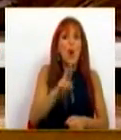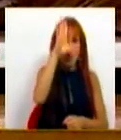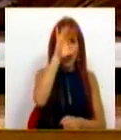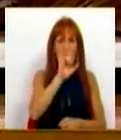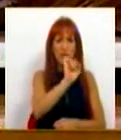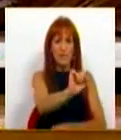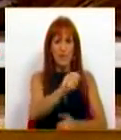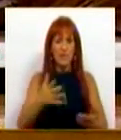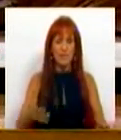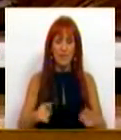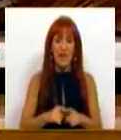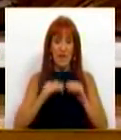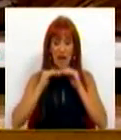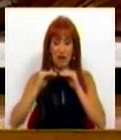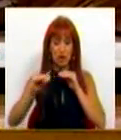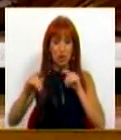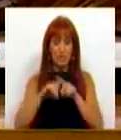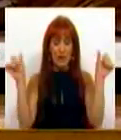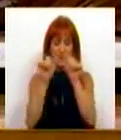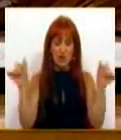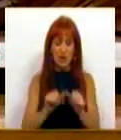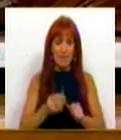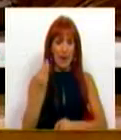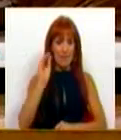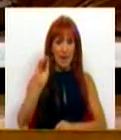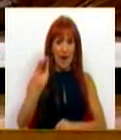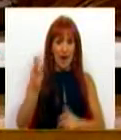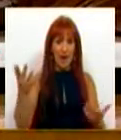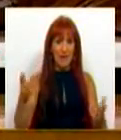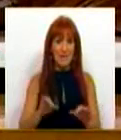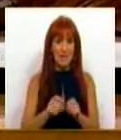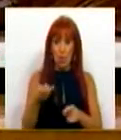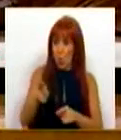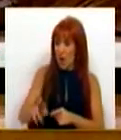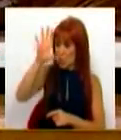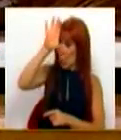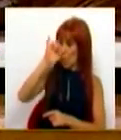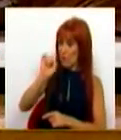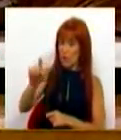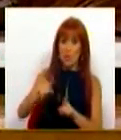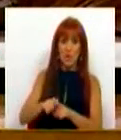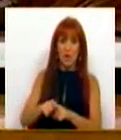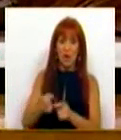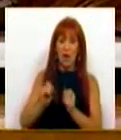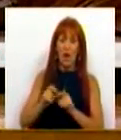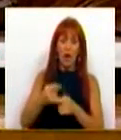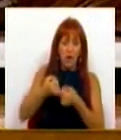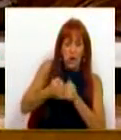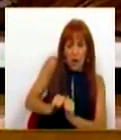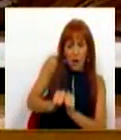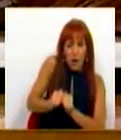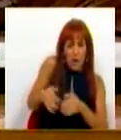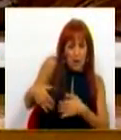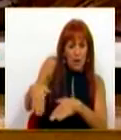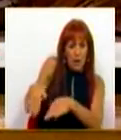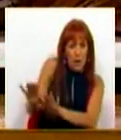Governo. A estabilização do sistema bancário, com o anterior Governo a enfiar a cabeça na